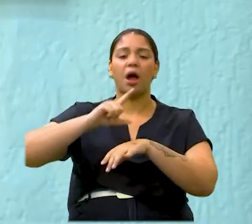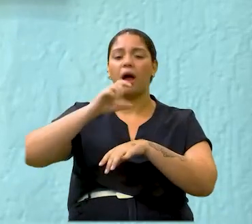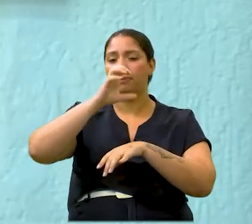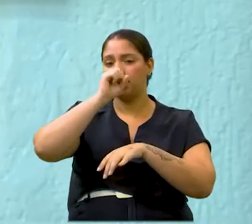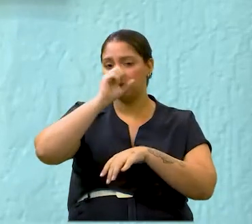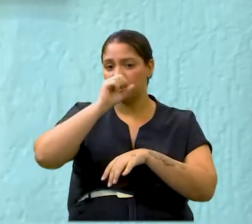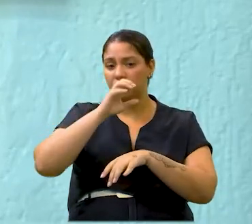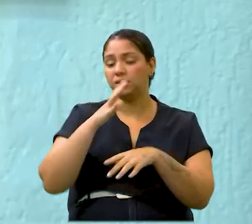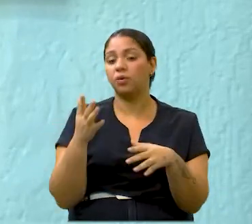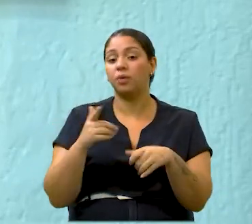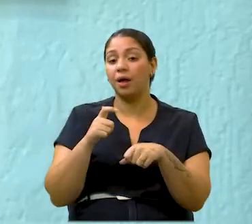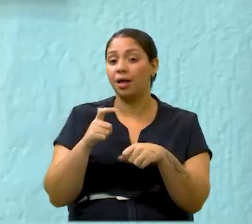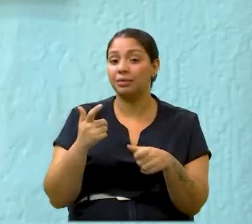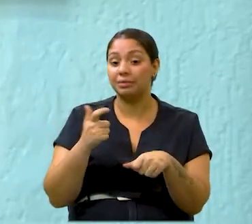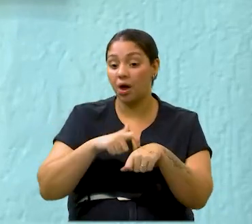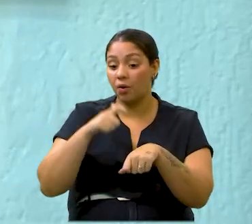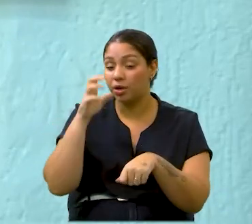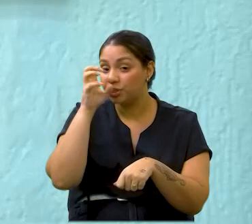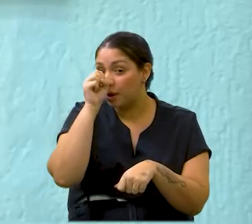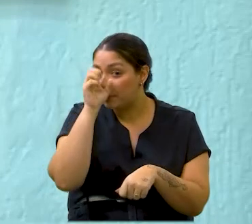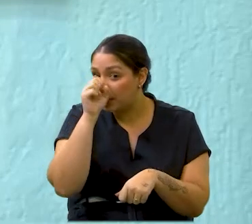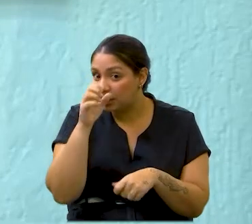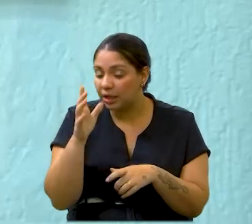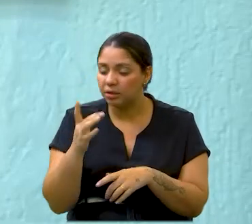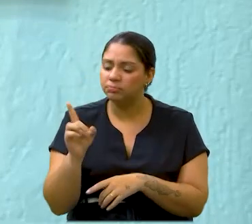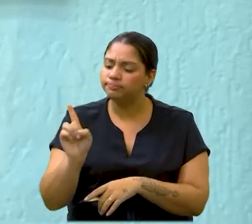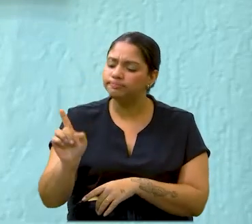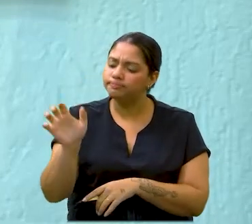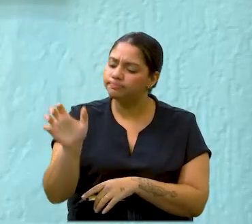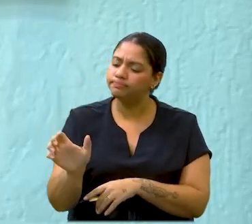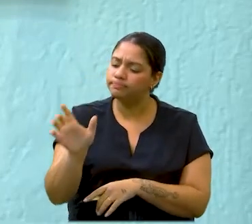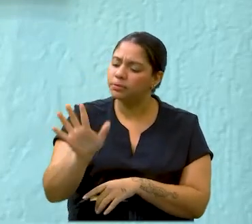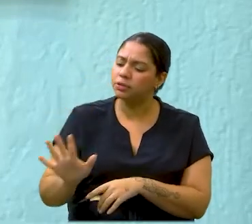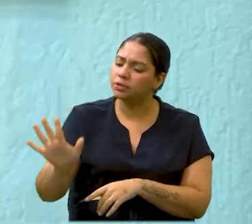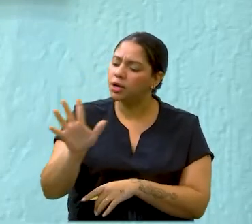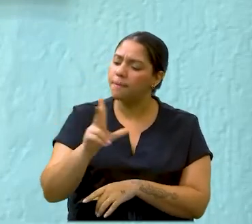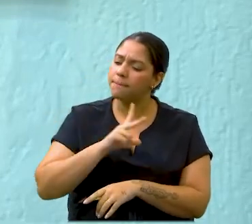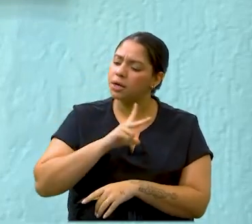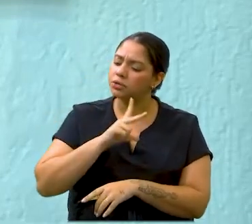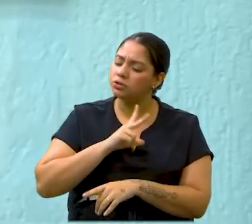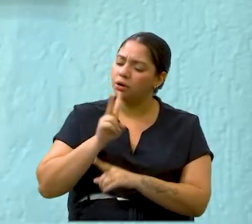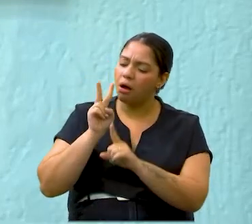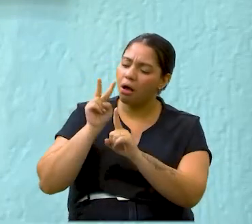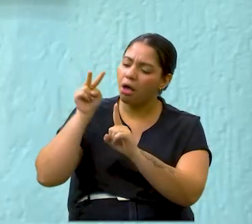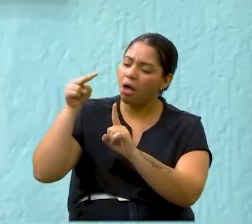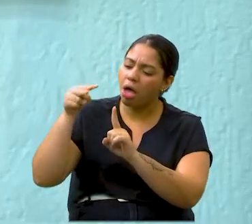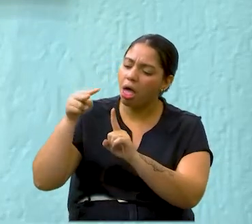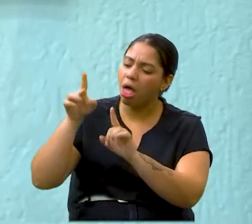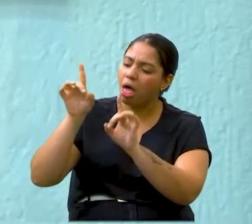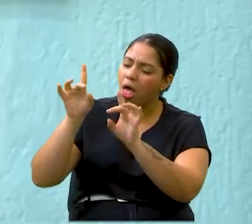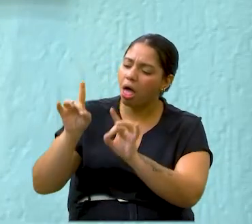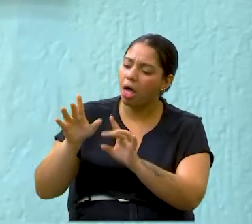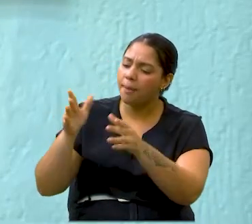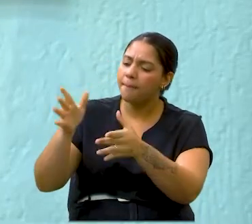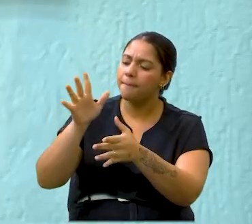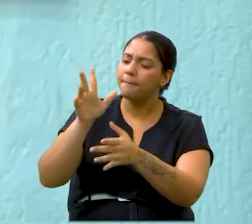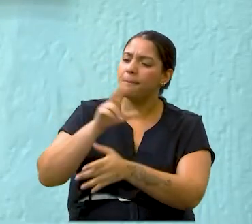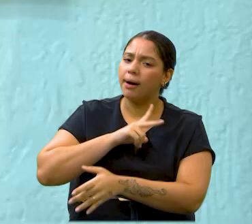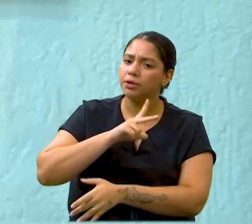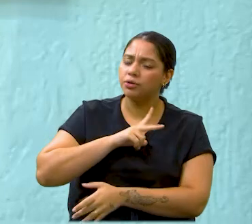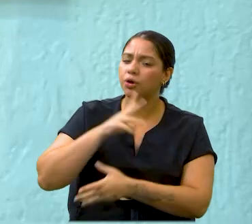iguais na hora do aprender. Então, essa individualidade, essa forma do olhar a individualidade de cada aluno e saber